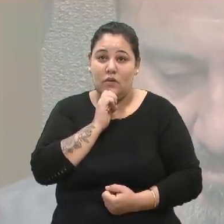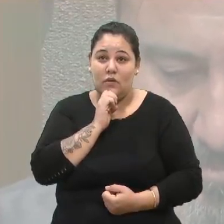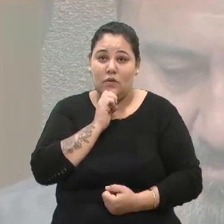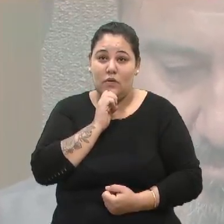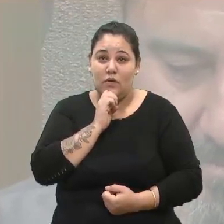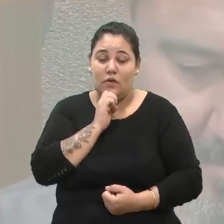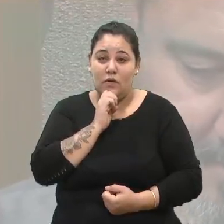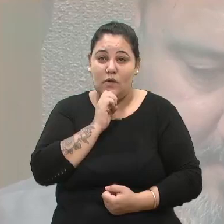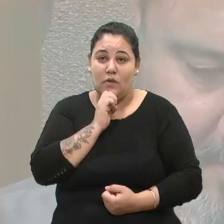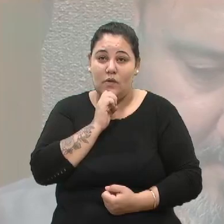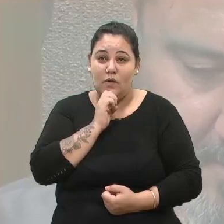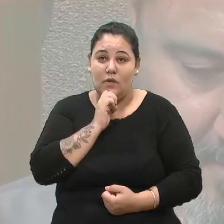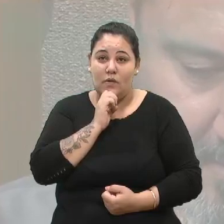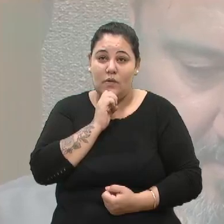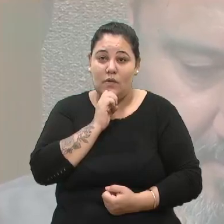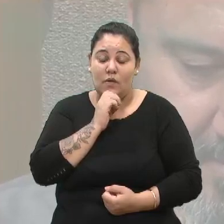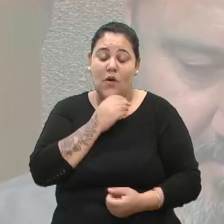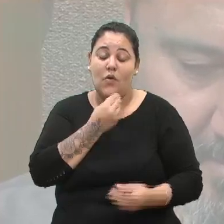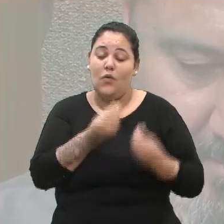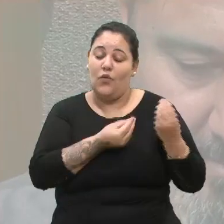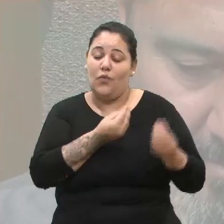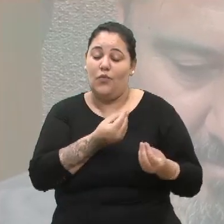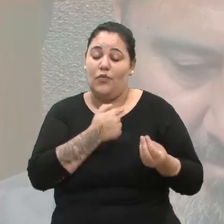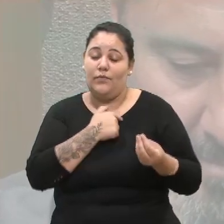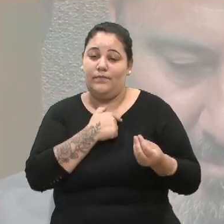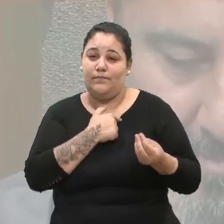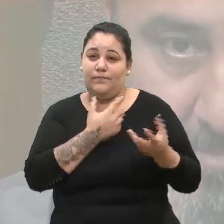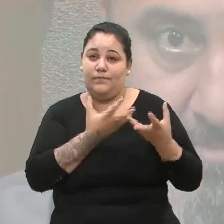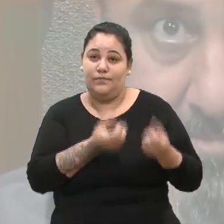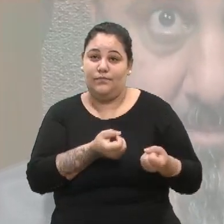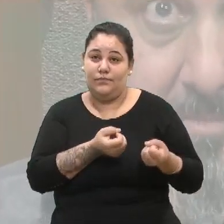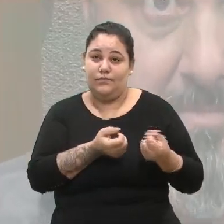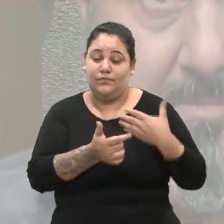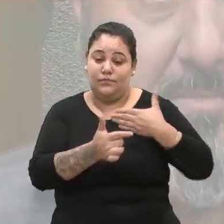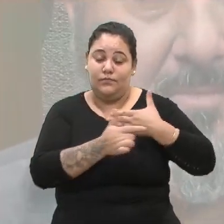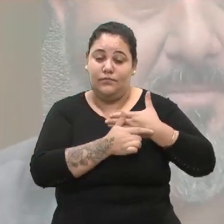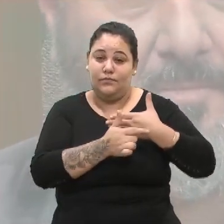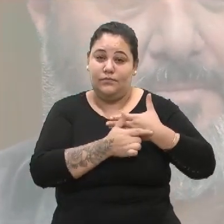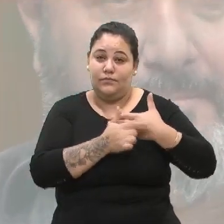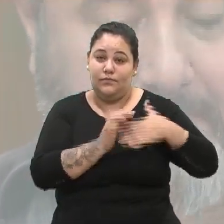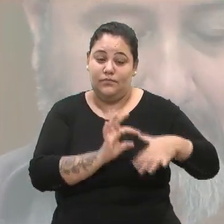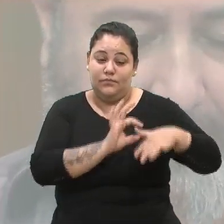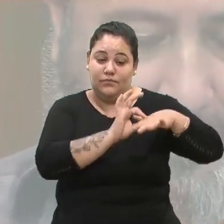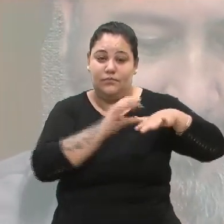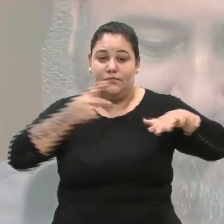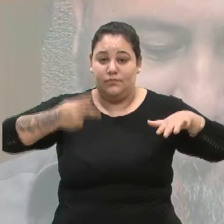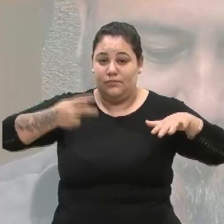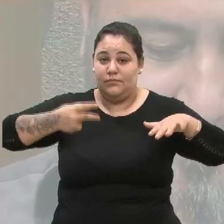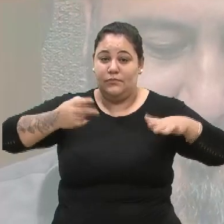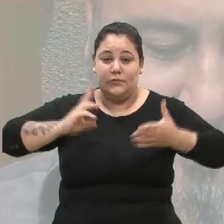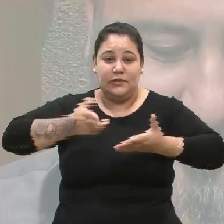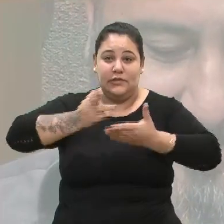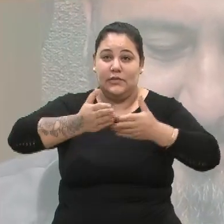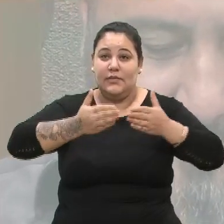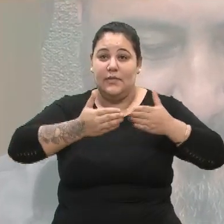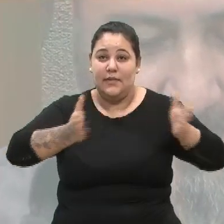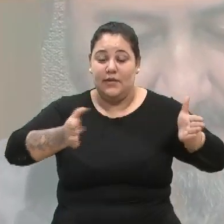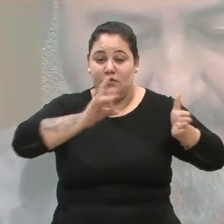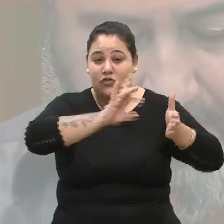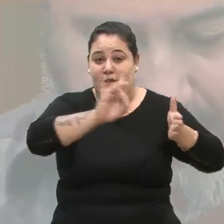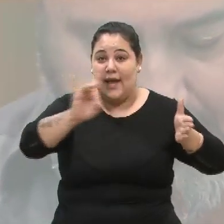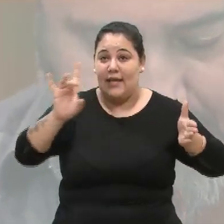gente assumiu este papel como vice-líder, de sempre se colocar à disposição de cada um dos